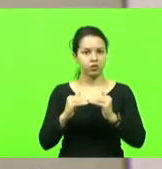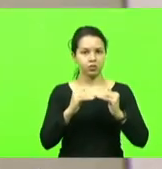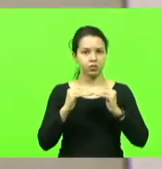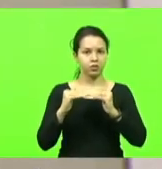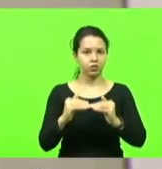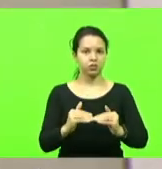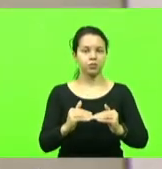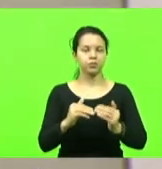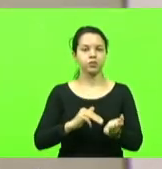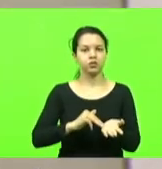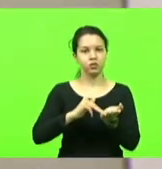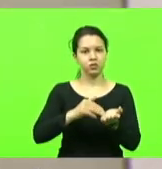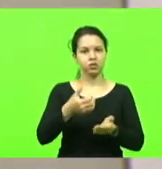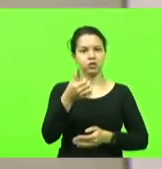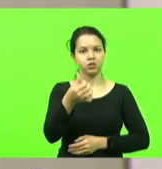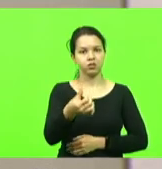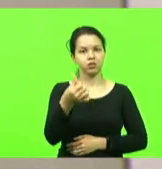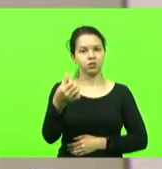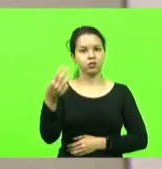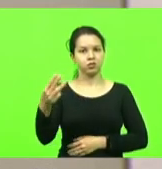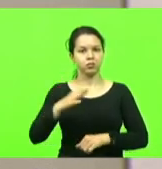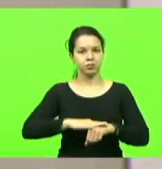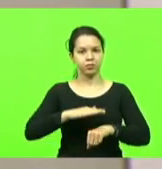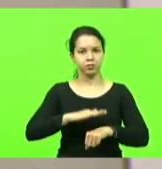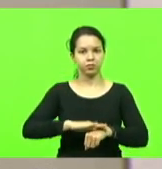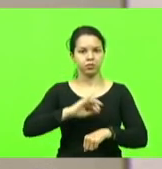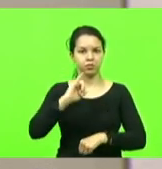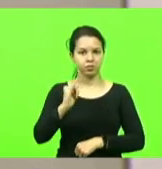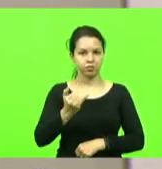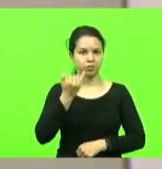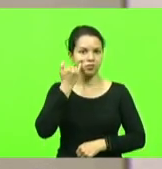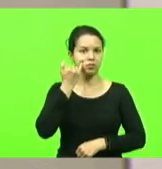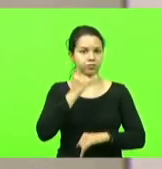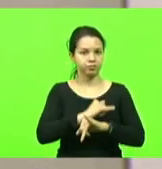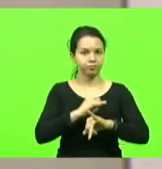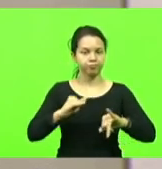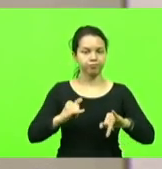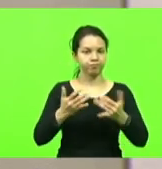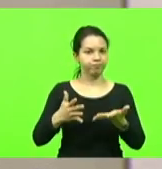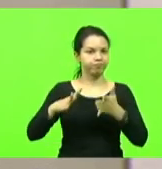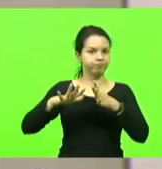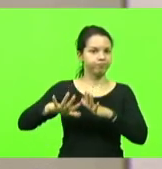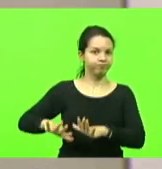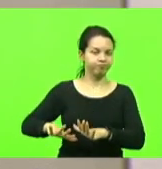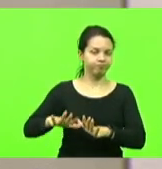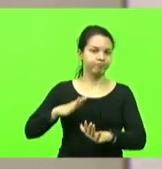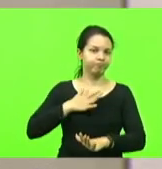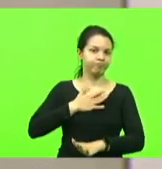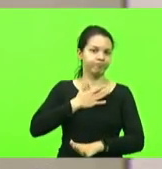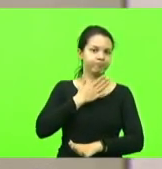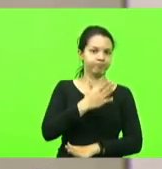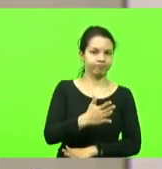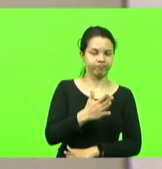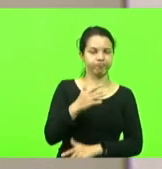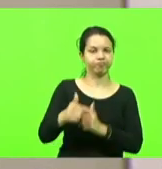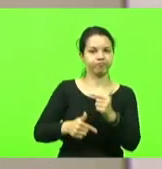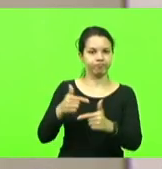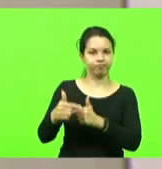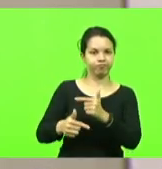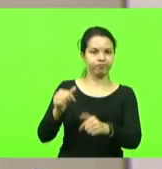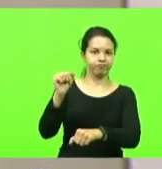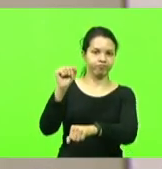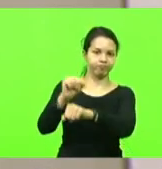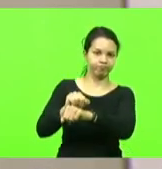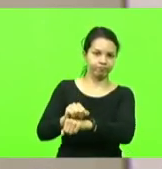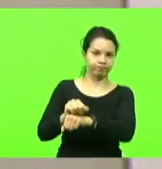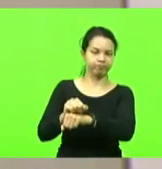Moção 663, autor deputado José Lopes, manifestando repúdio à manutenção das atividades presenciais paralisadas na Universidade Federal